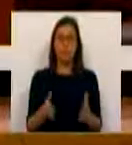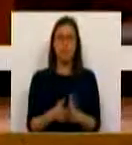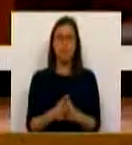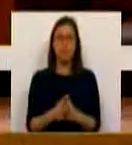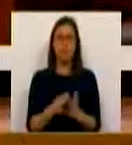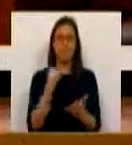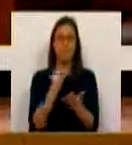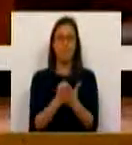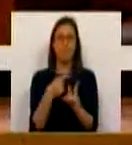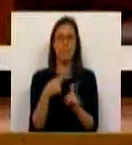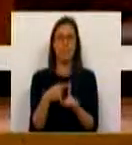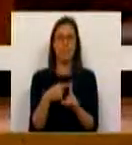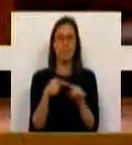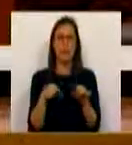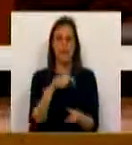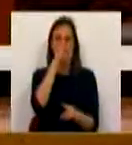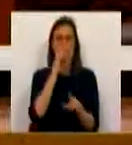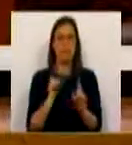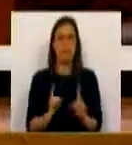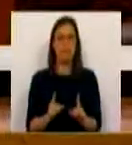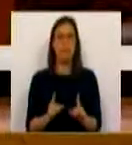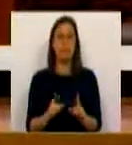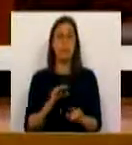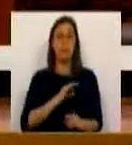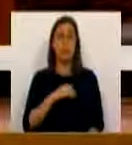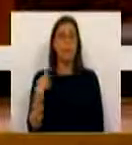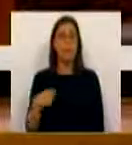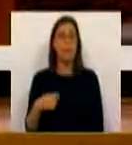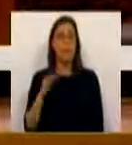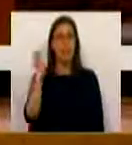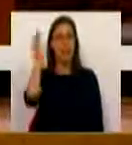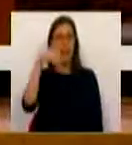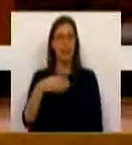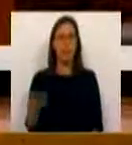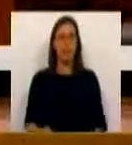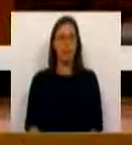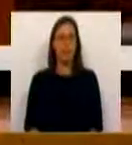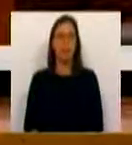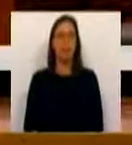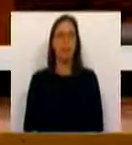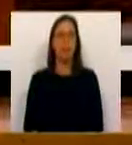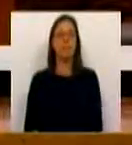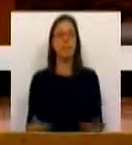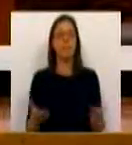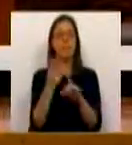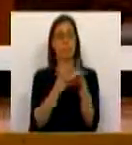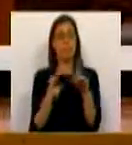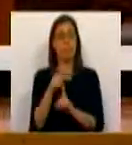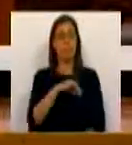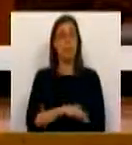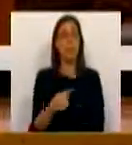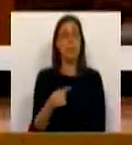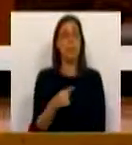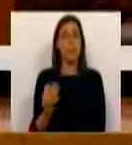como marca positiva deste Governo pelo Sr. Presidente da República. Aumentámos o